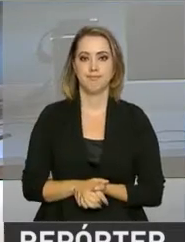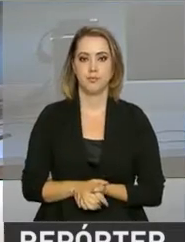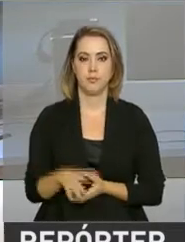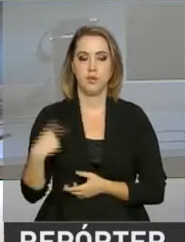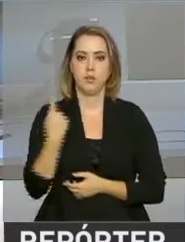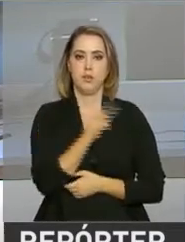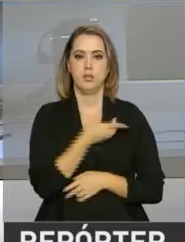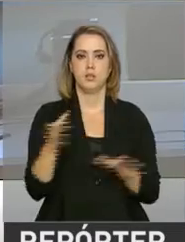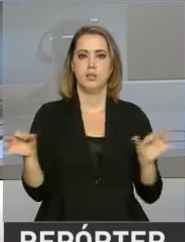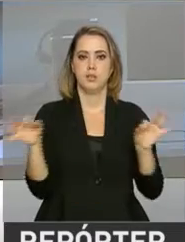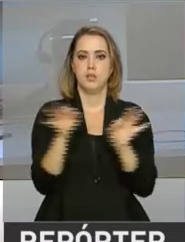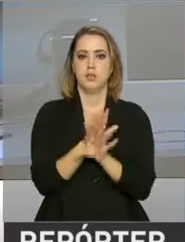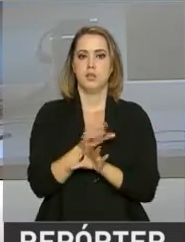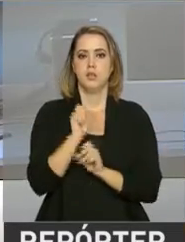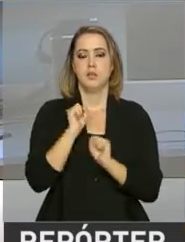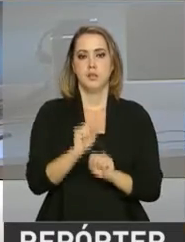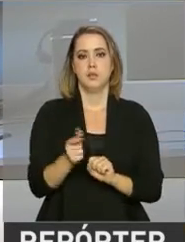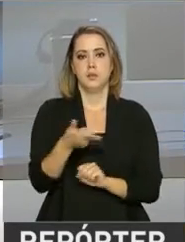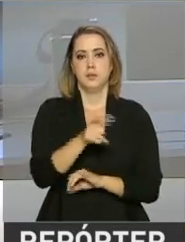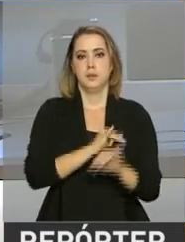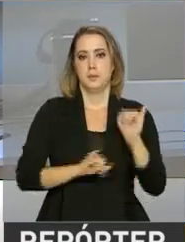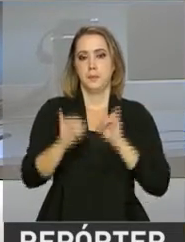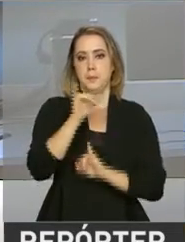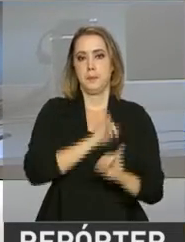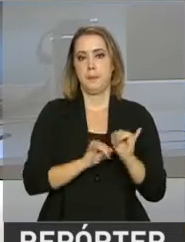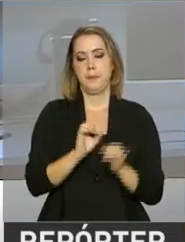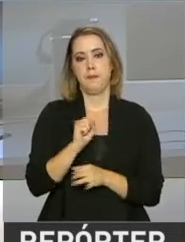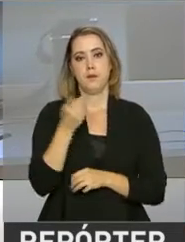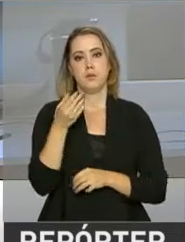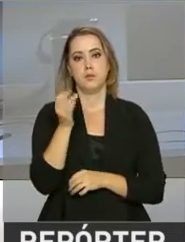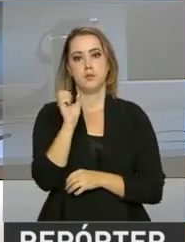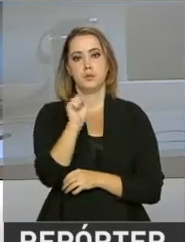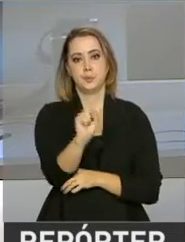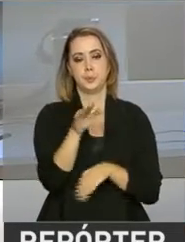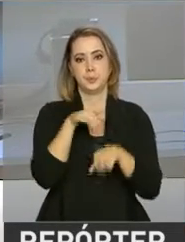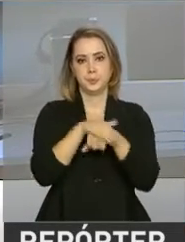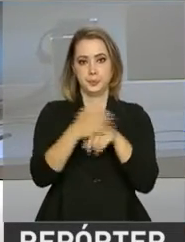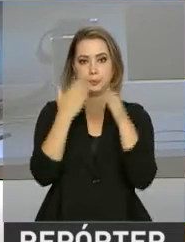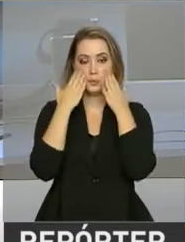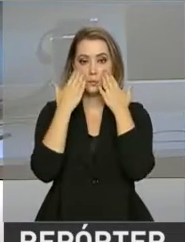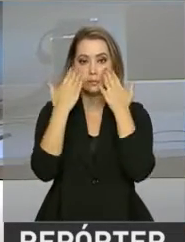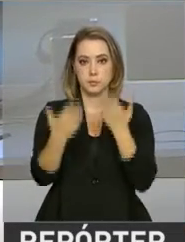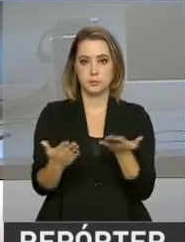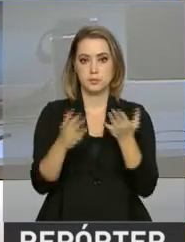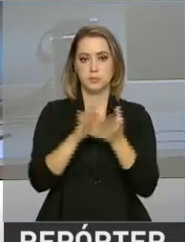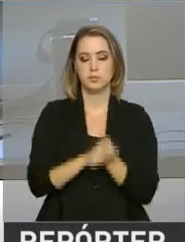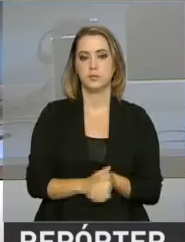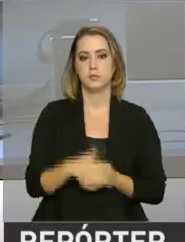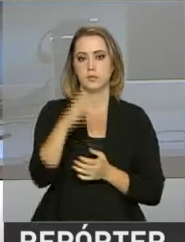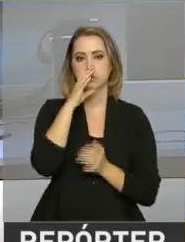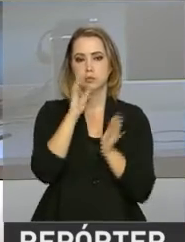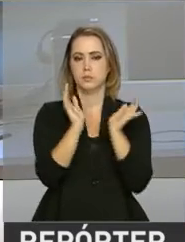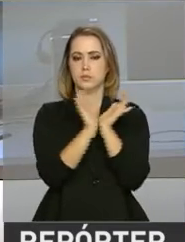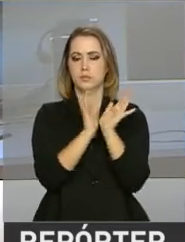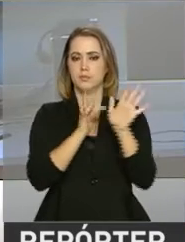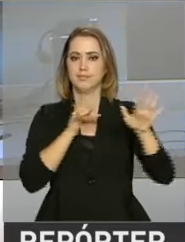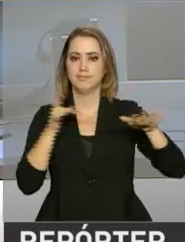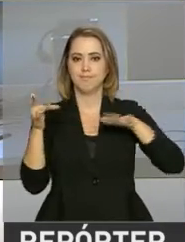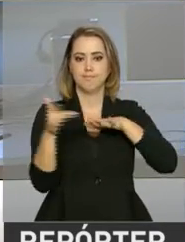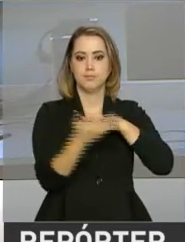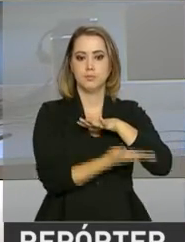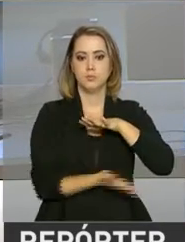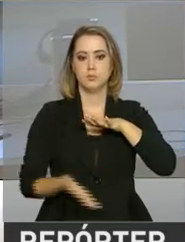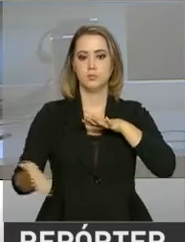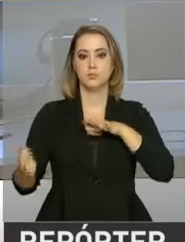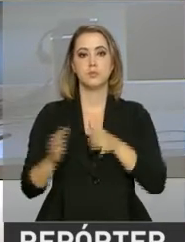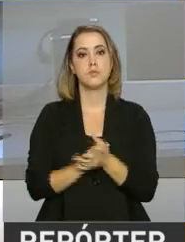esta edição do Repórter NBR. Voltamos a qualquer momento com outras informações ou às 8 da noite na próxima edição. Acompanhe as novidades também pelas nossas